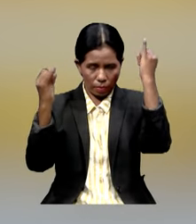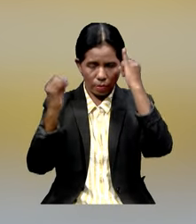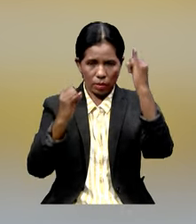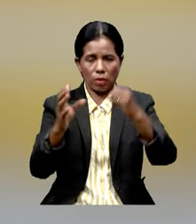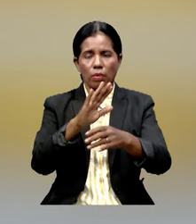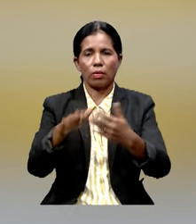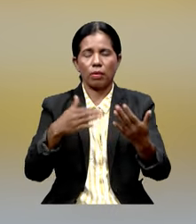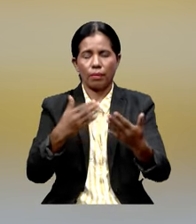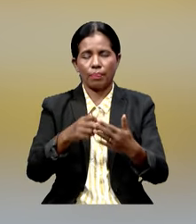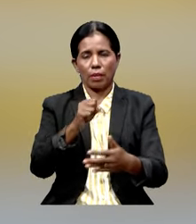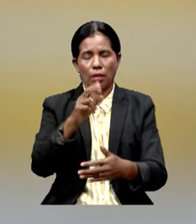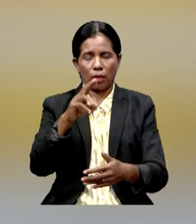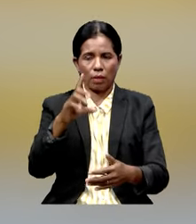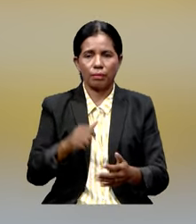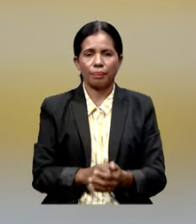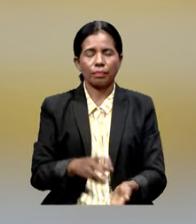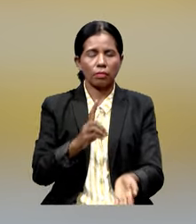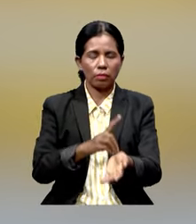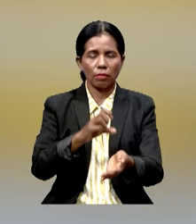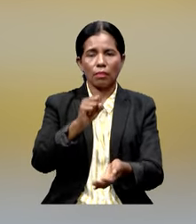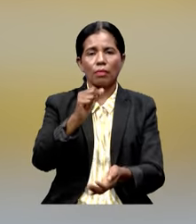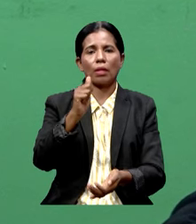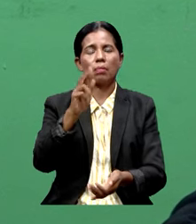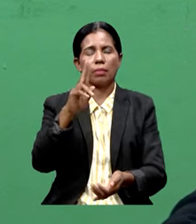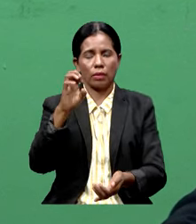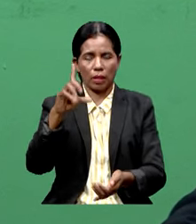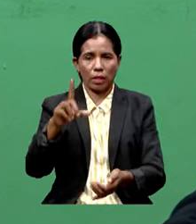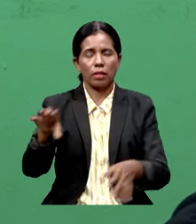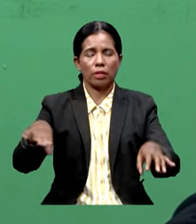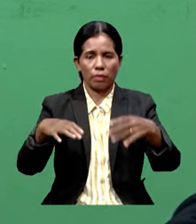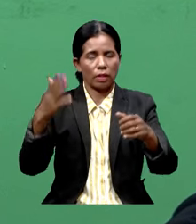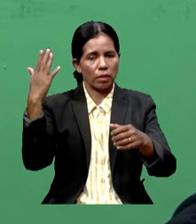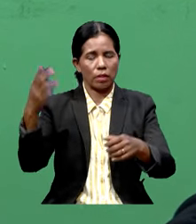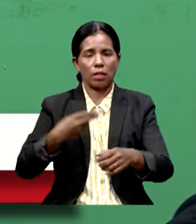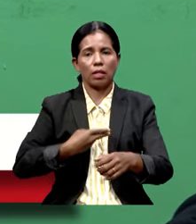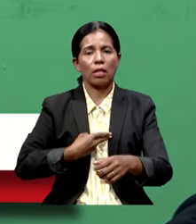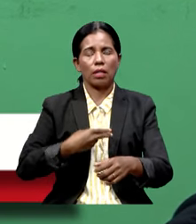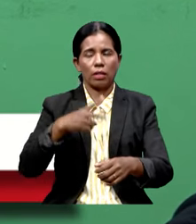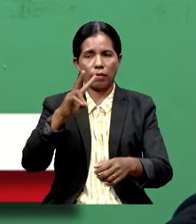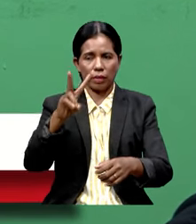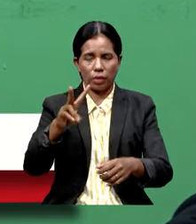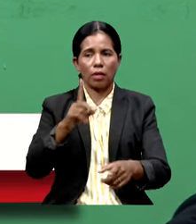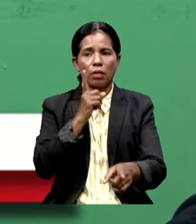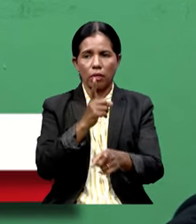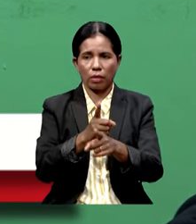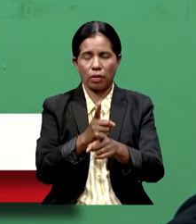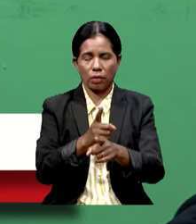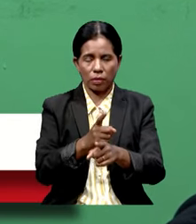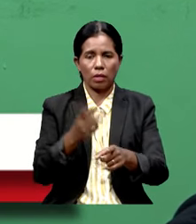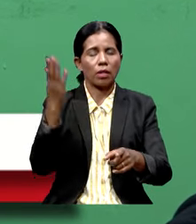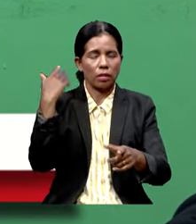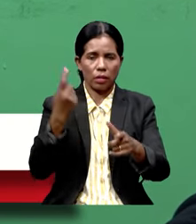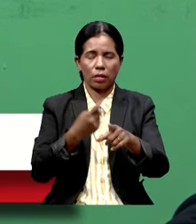o doutor Samuel. Doutor Samuel nebe mag durante ne serviço e Hospital Nacional de Guido Valadares, los duni, momento